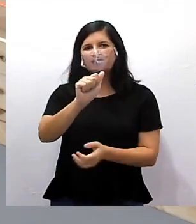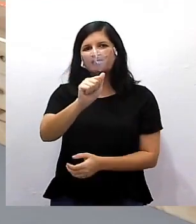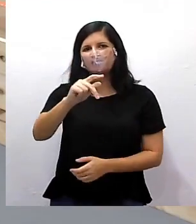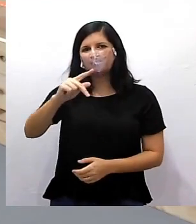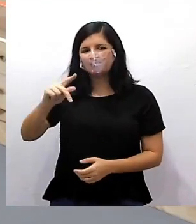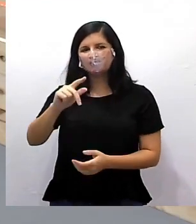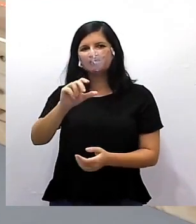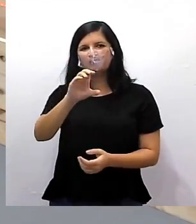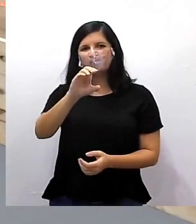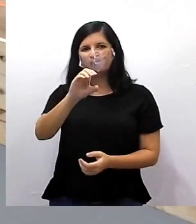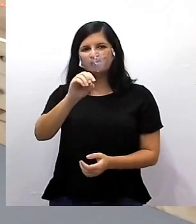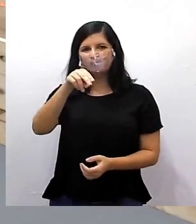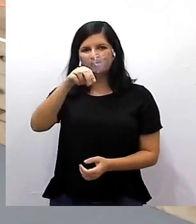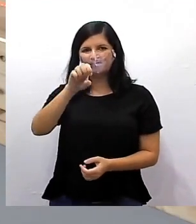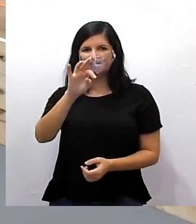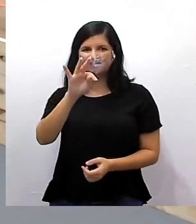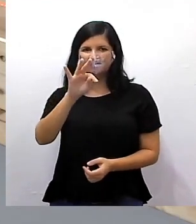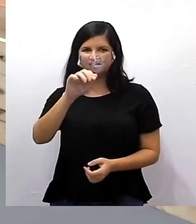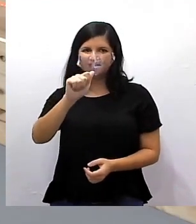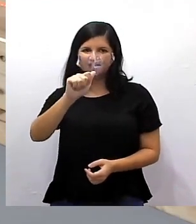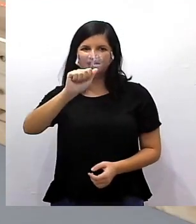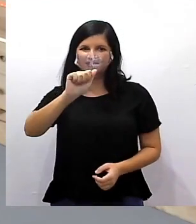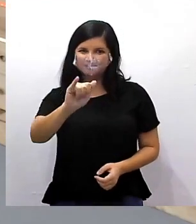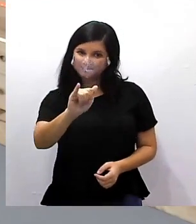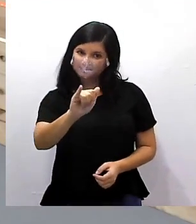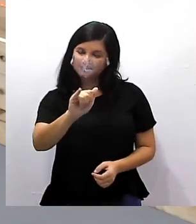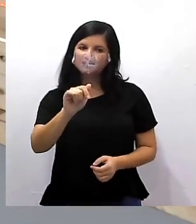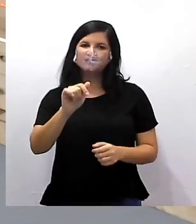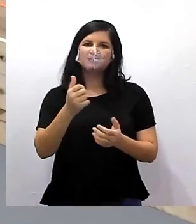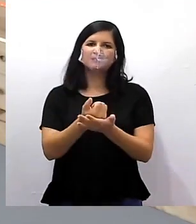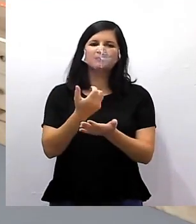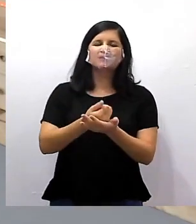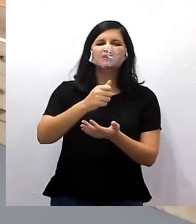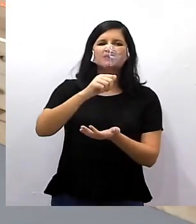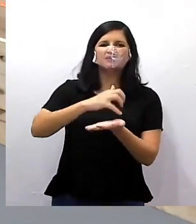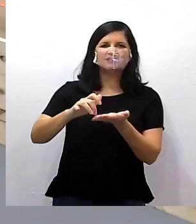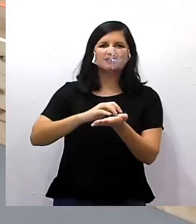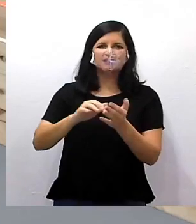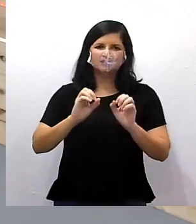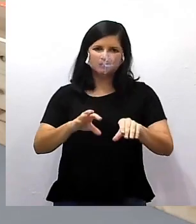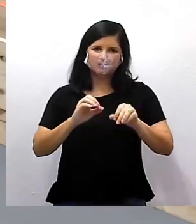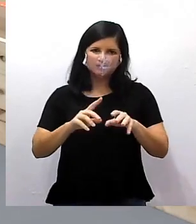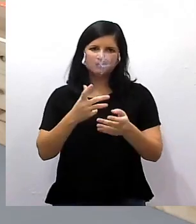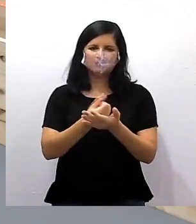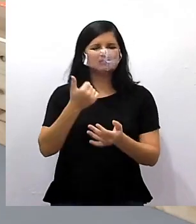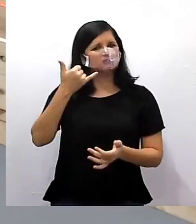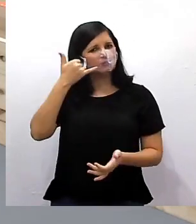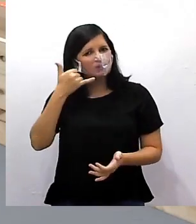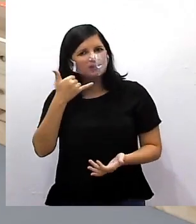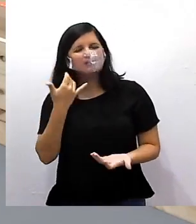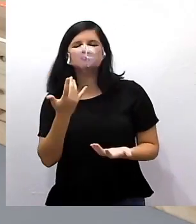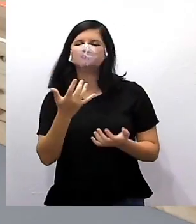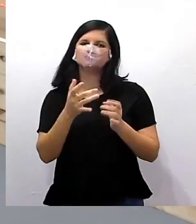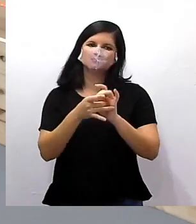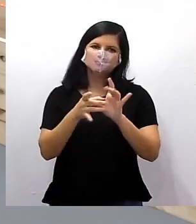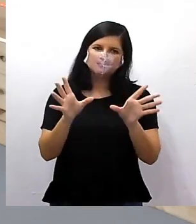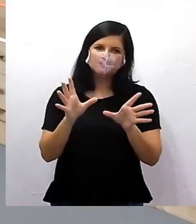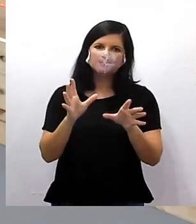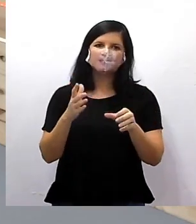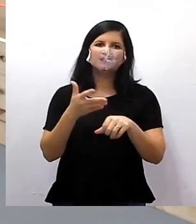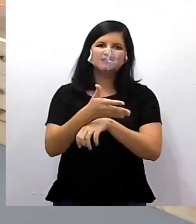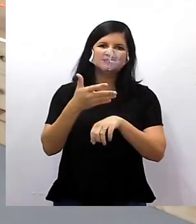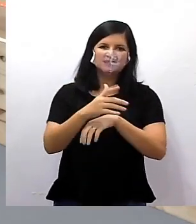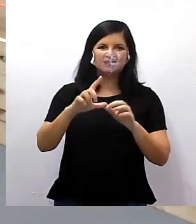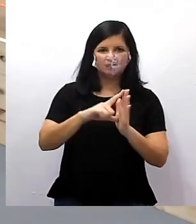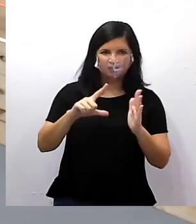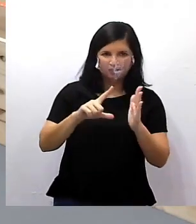né? Conecta aí o aplicativo da Secretaria de Educação, que você pode baixar no seu smartphone, no seu celular. É só acessar a lojinha, tá?